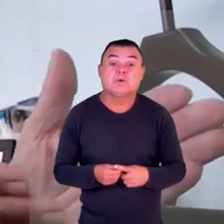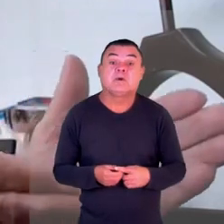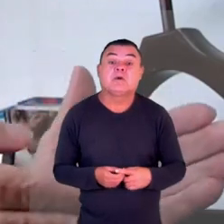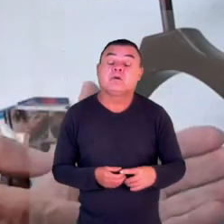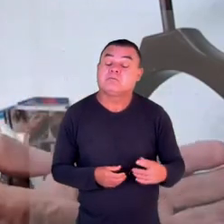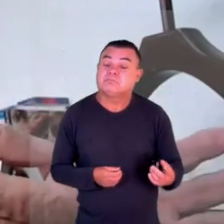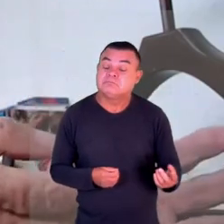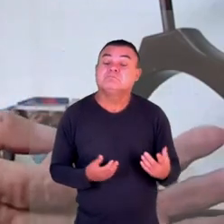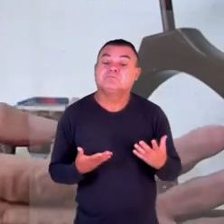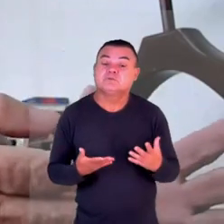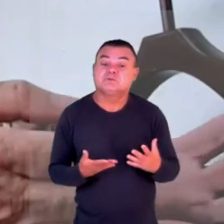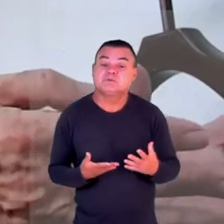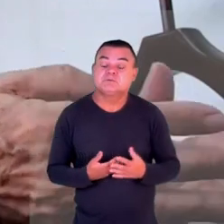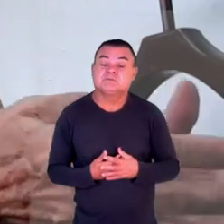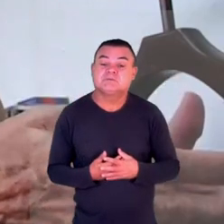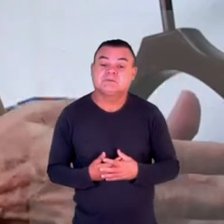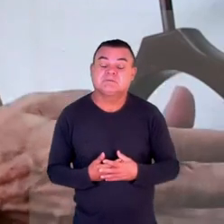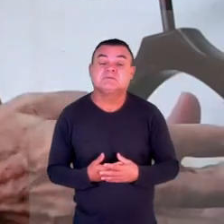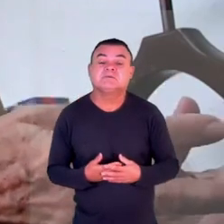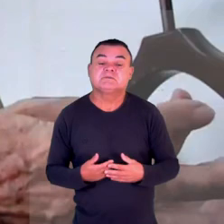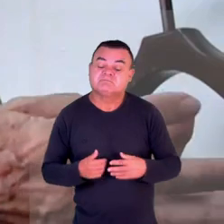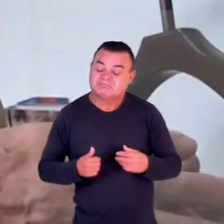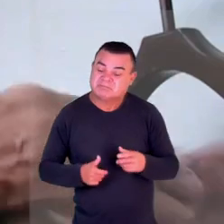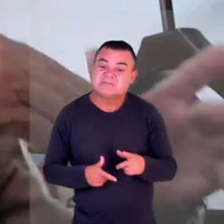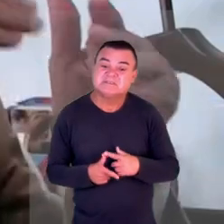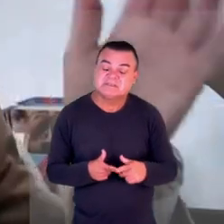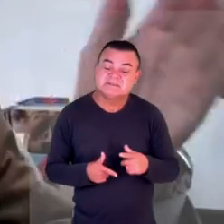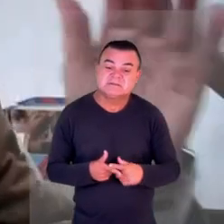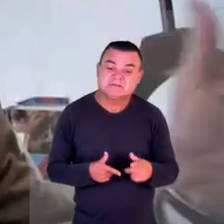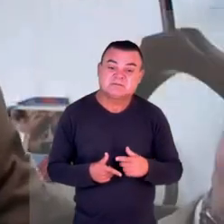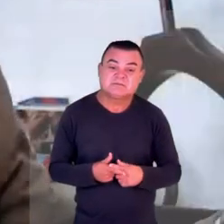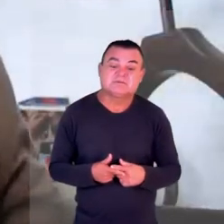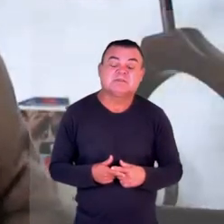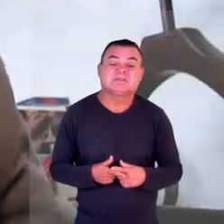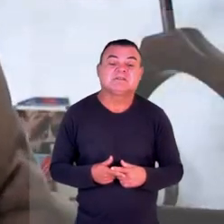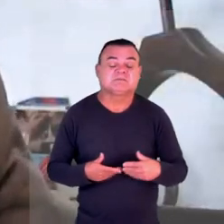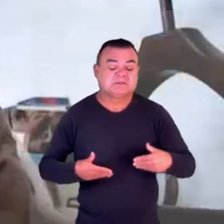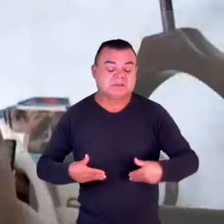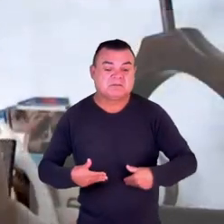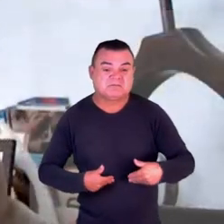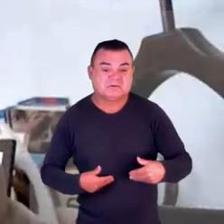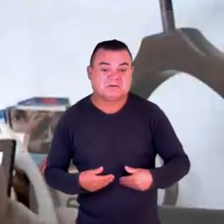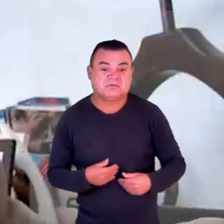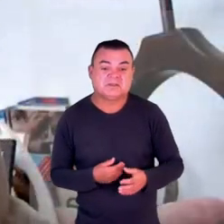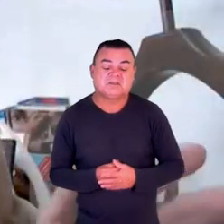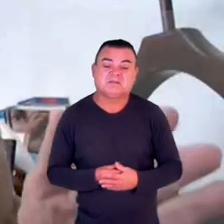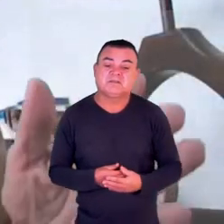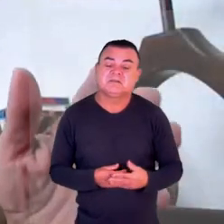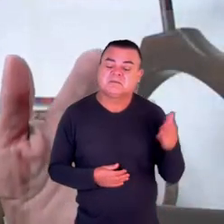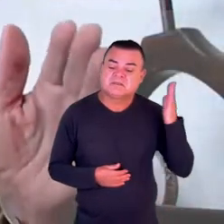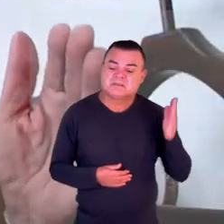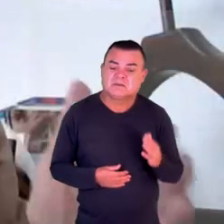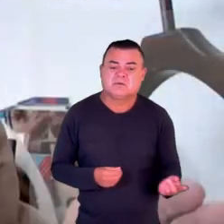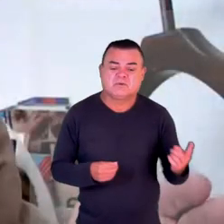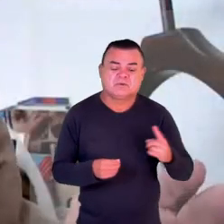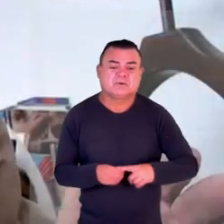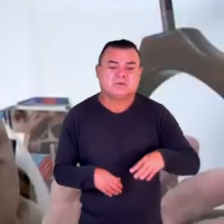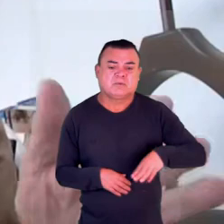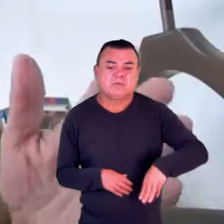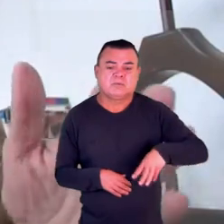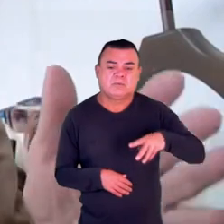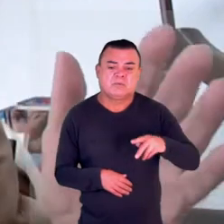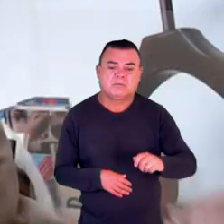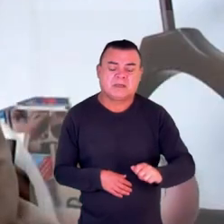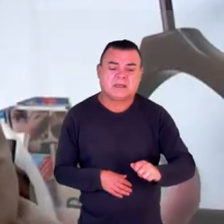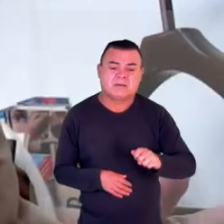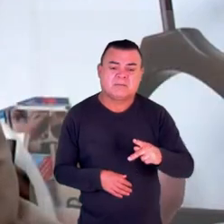experimentado né há pouco tempo atrás mas felizmente nos livramos disso né um discurso